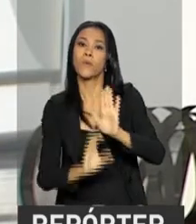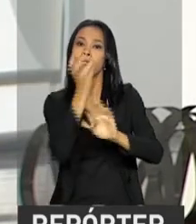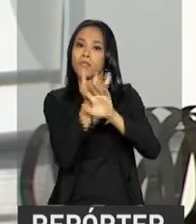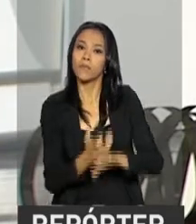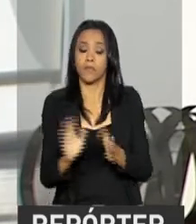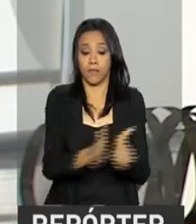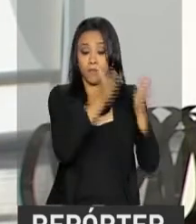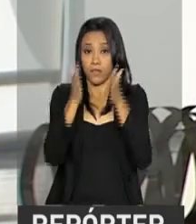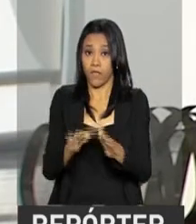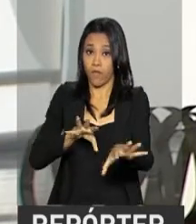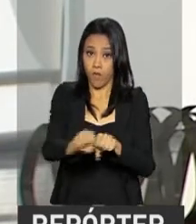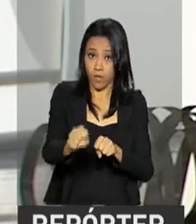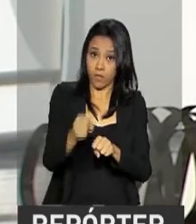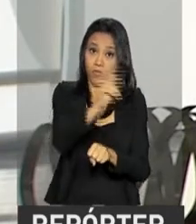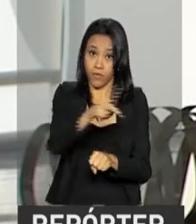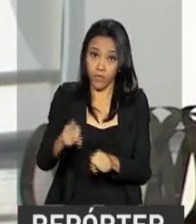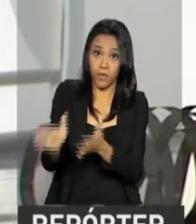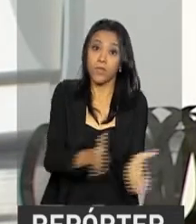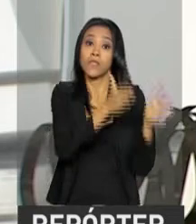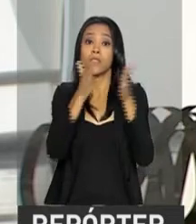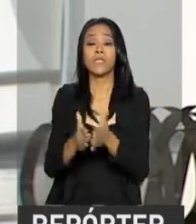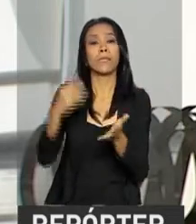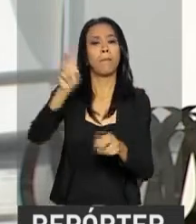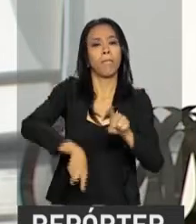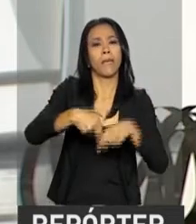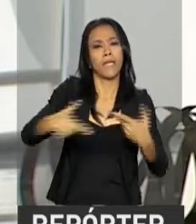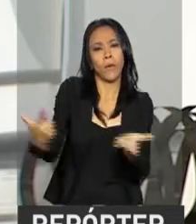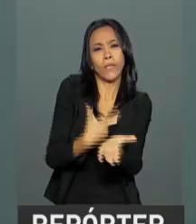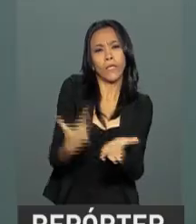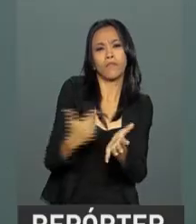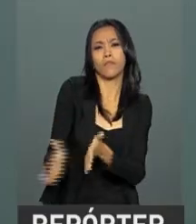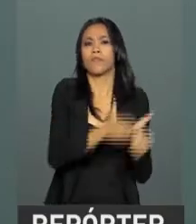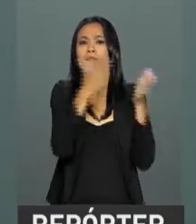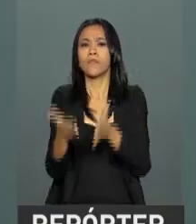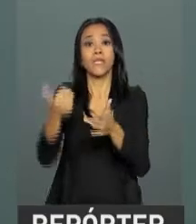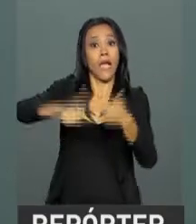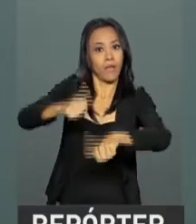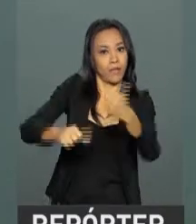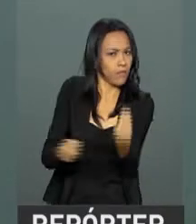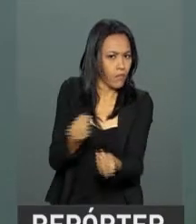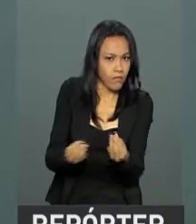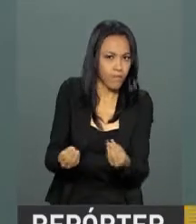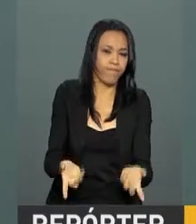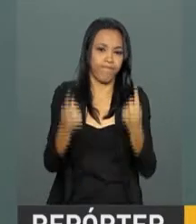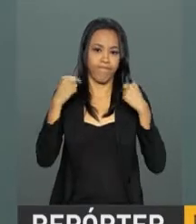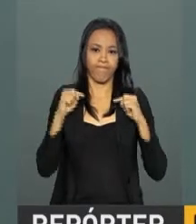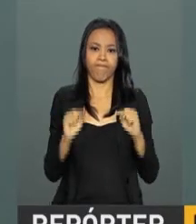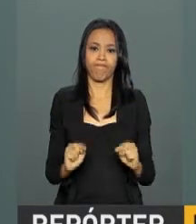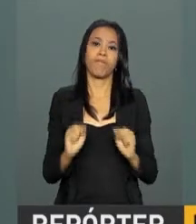para a formação de professores ea produção de material didático e de avaliação a base é plural e